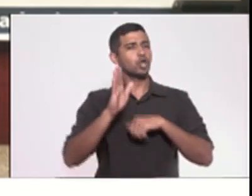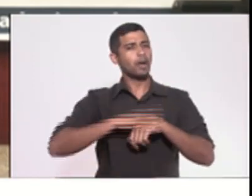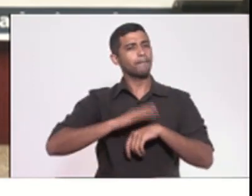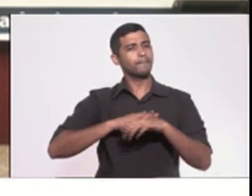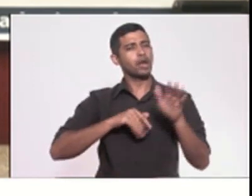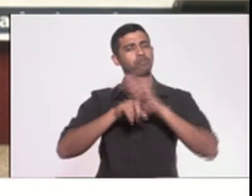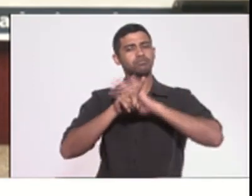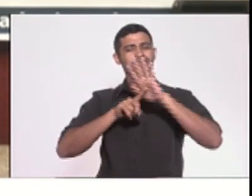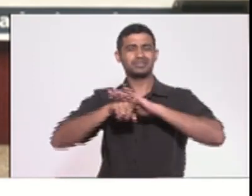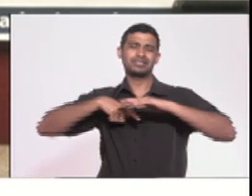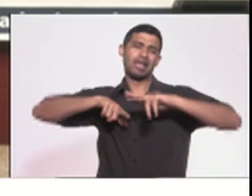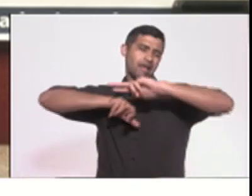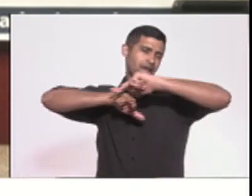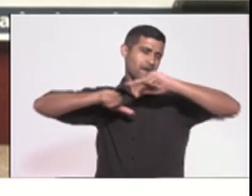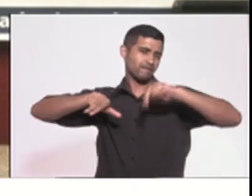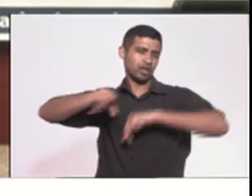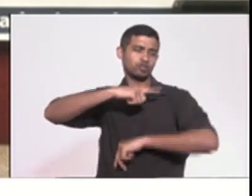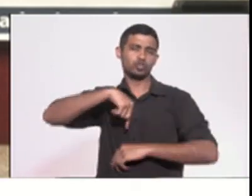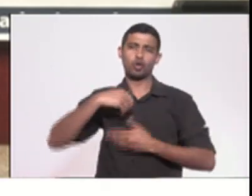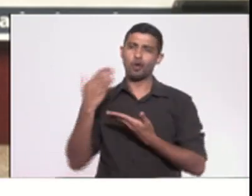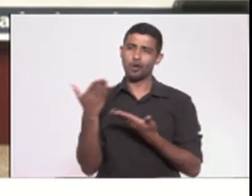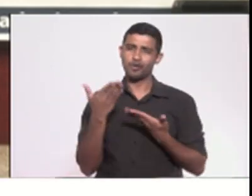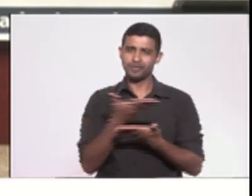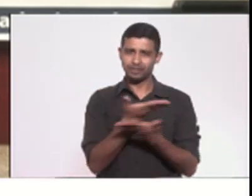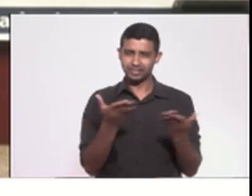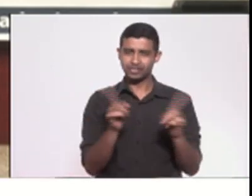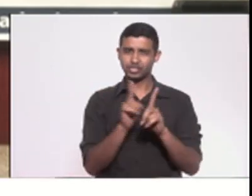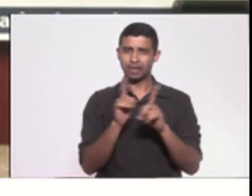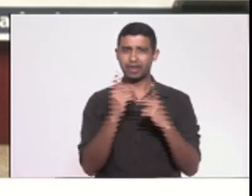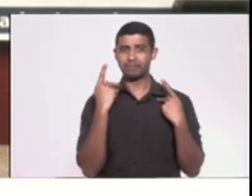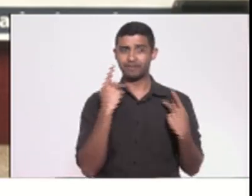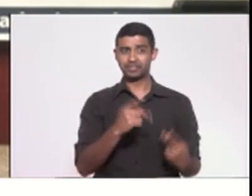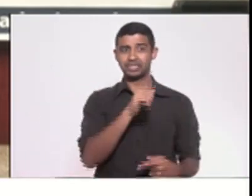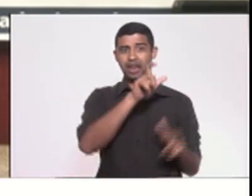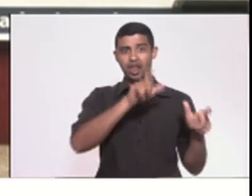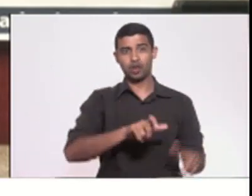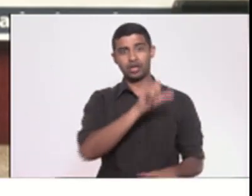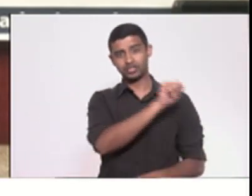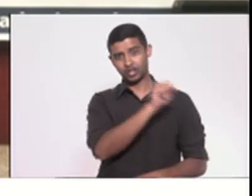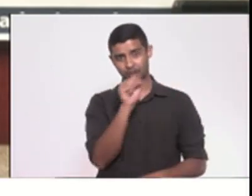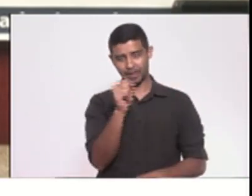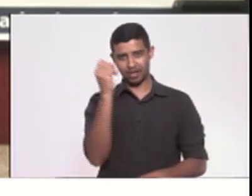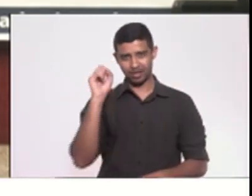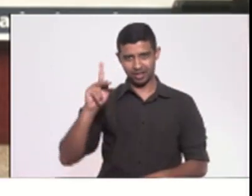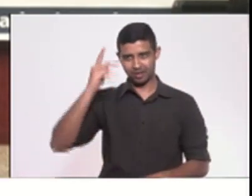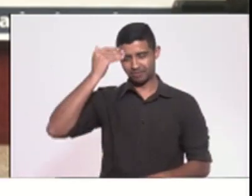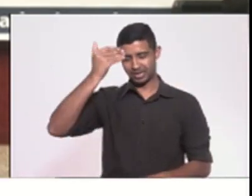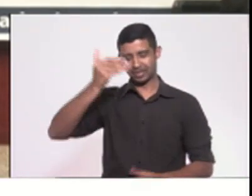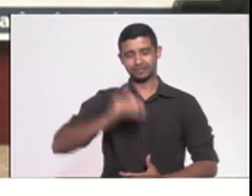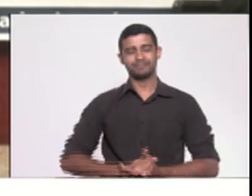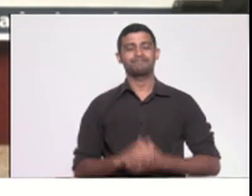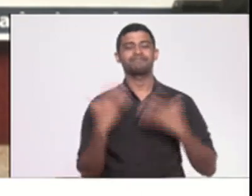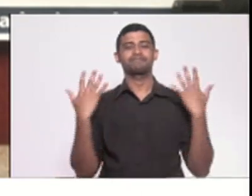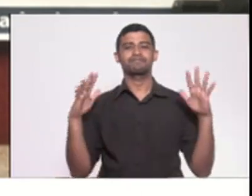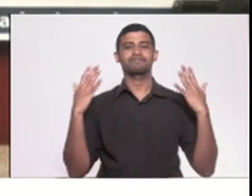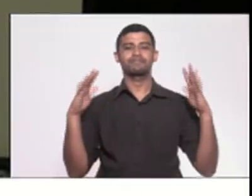gente tem outras. E a gente convida também para nos visitar em Seropédica. Tá? Muito obrigada.